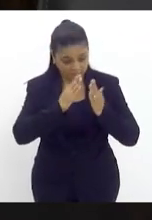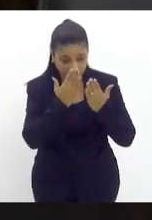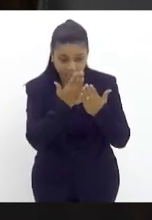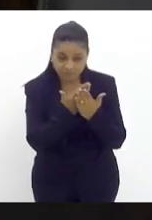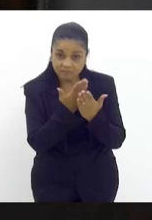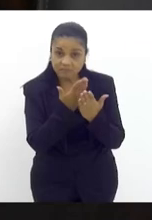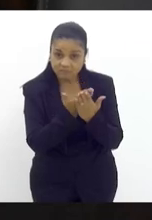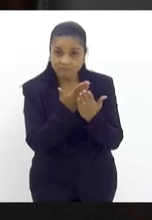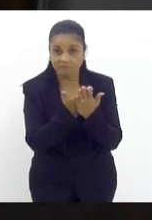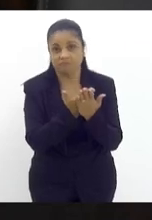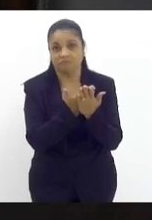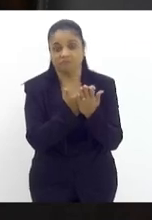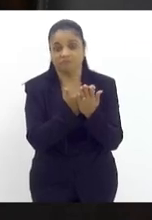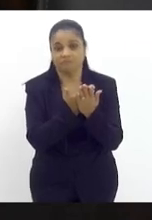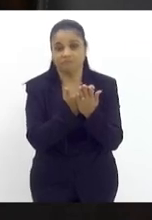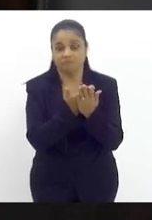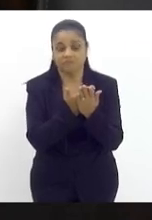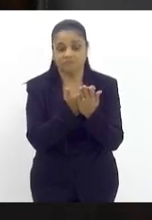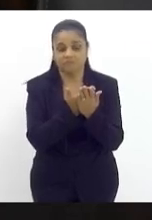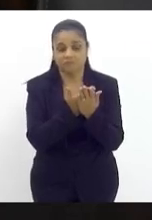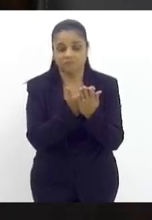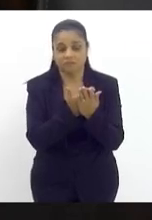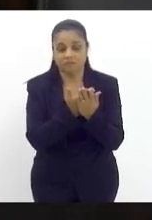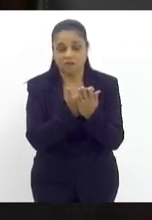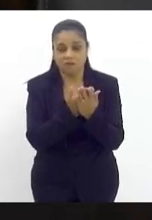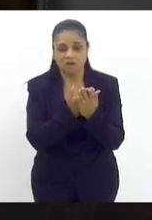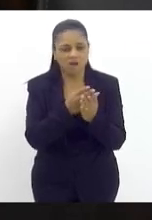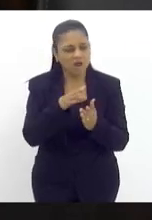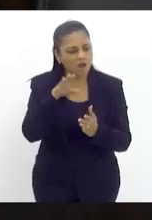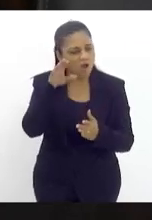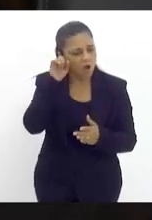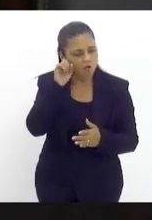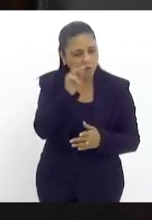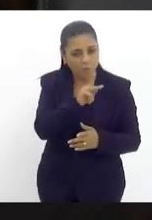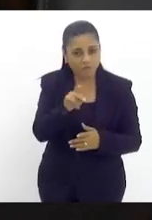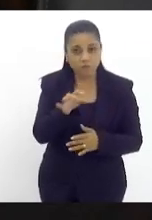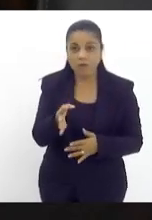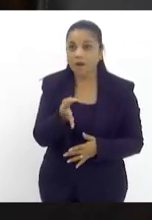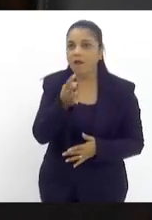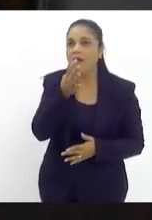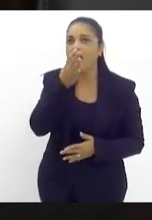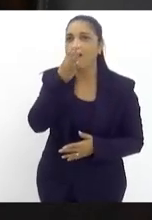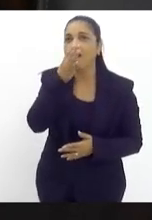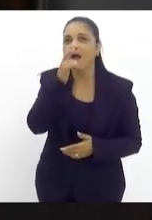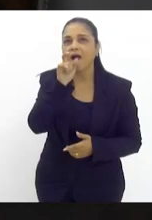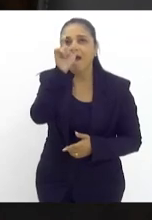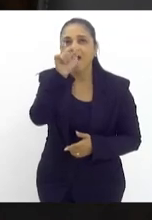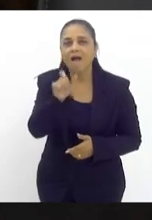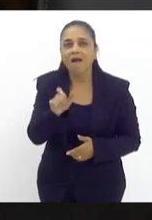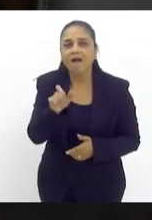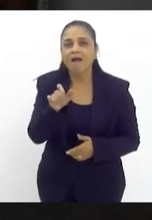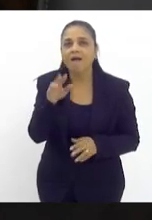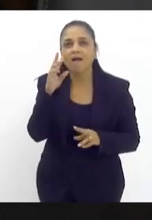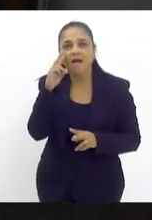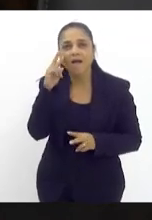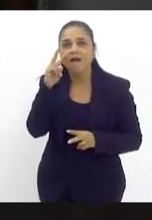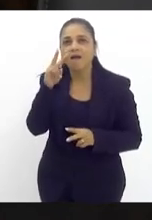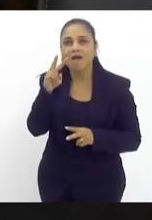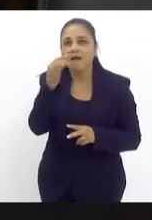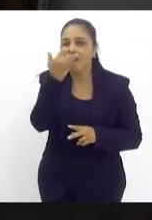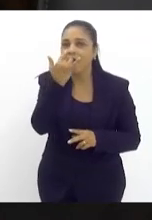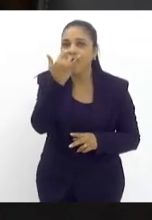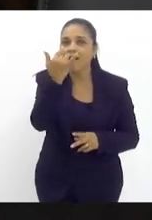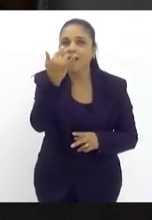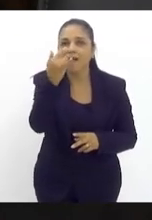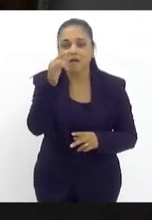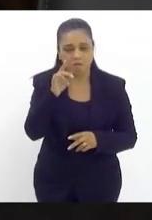e ela ouve, né, aquela professora que ela admira, né? Ela ouve aquelas... Né? Porque não